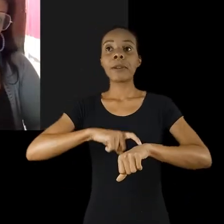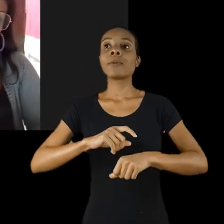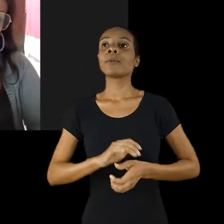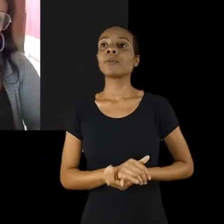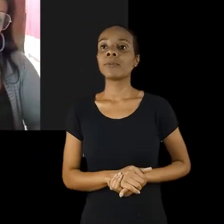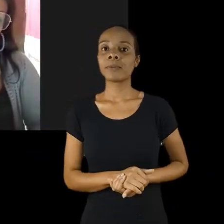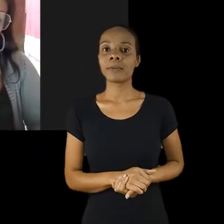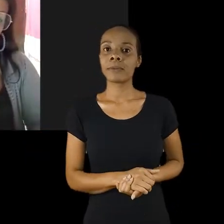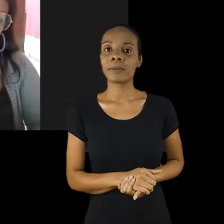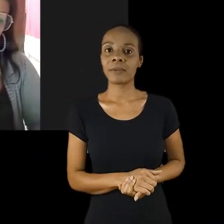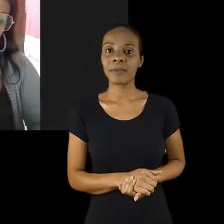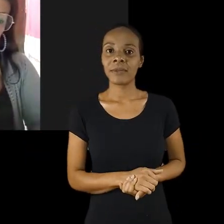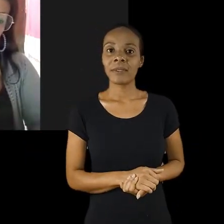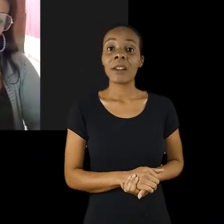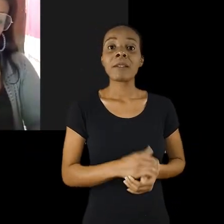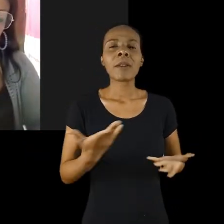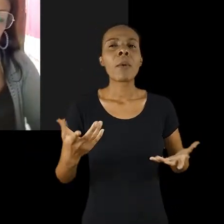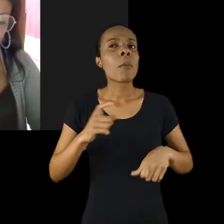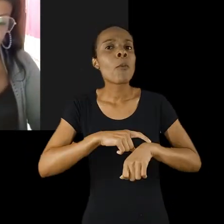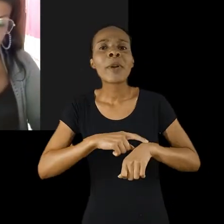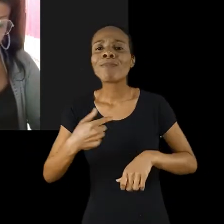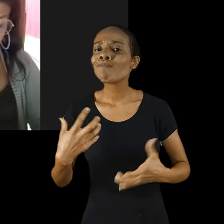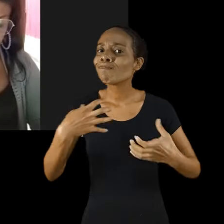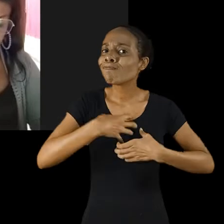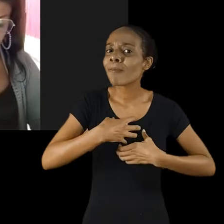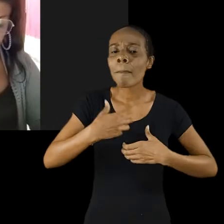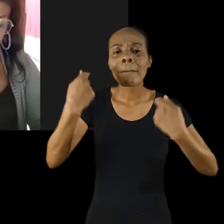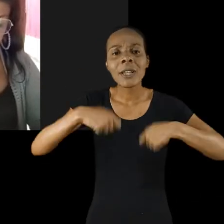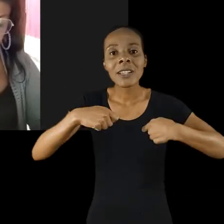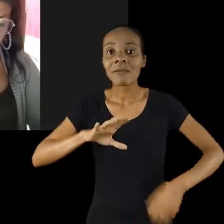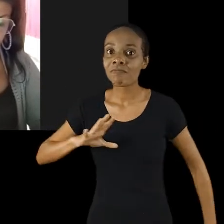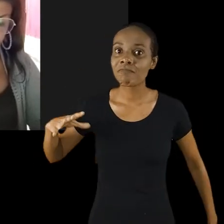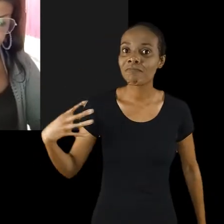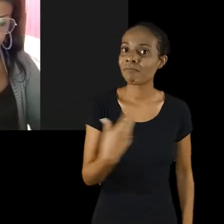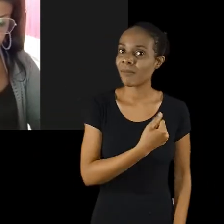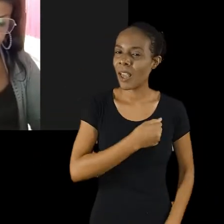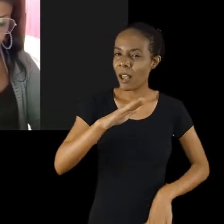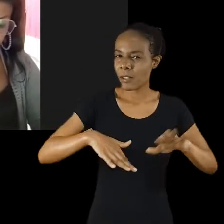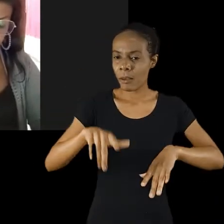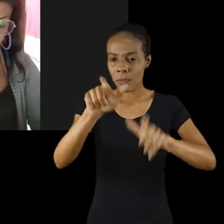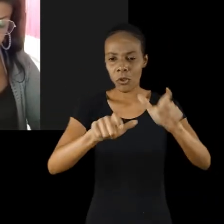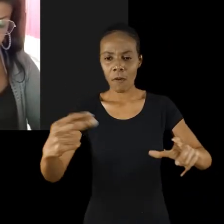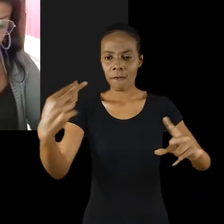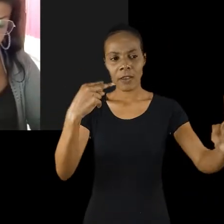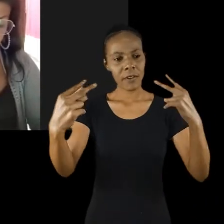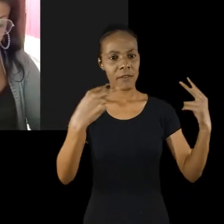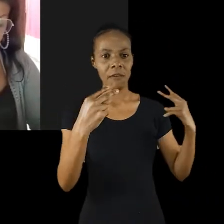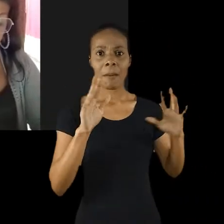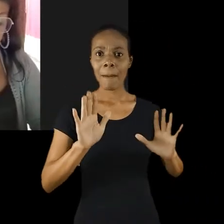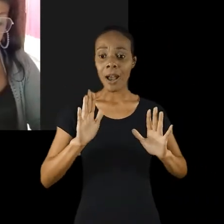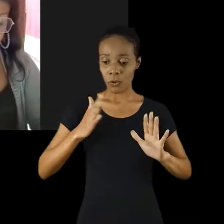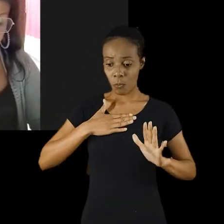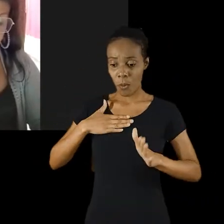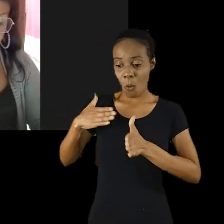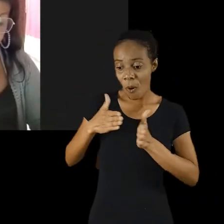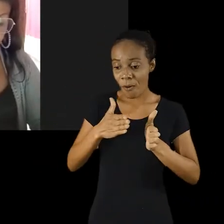de eu precisar ser salvo mesmo, né? Às vezes as pessoas veem a gente e sabem muito pouco da nossa trajetória, mas quando eu estava lá na beirinha